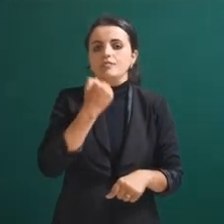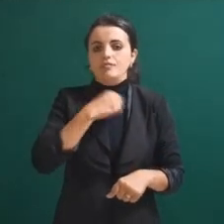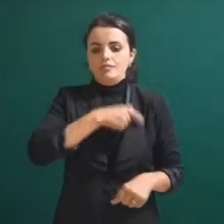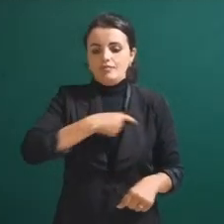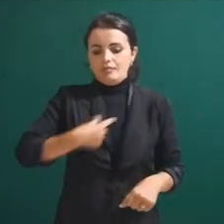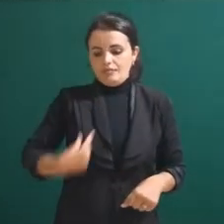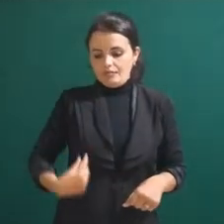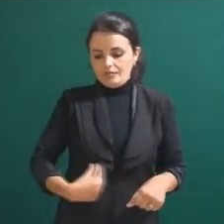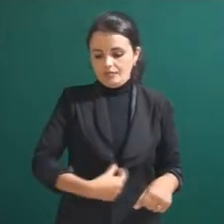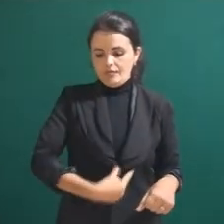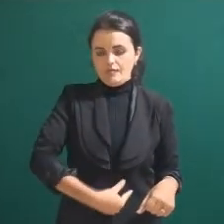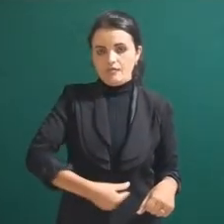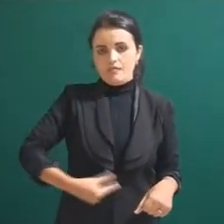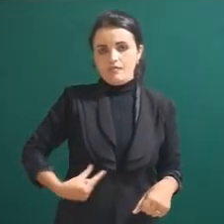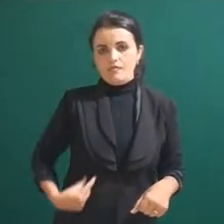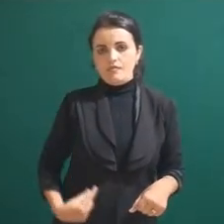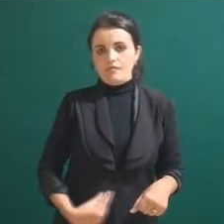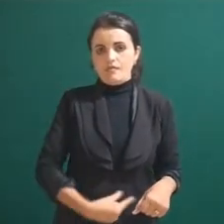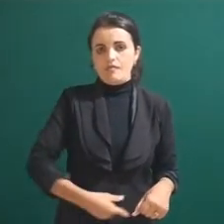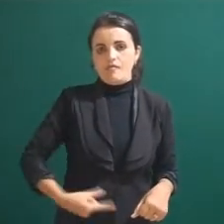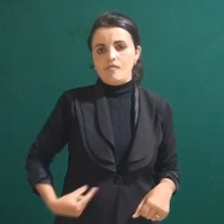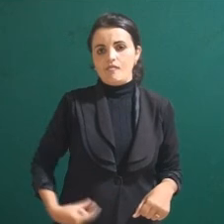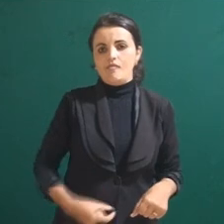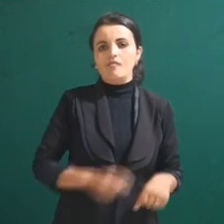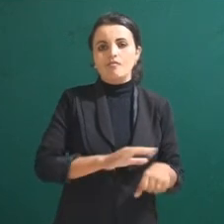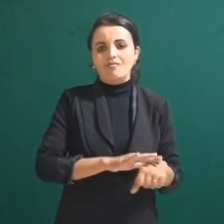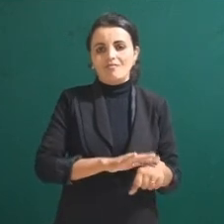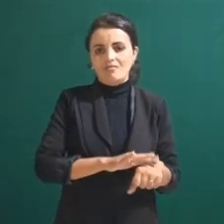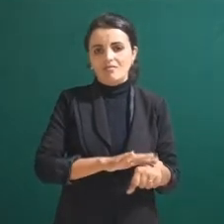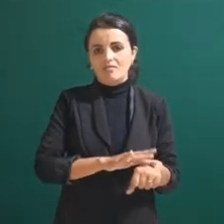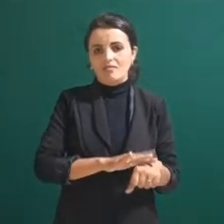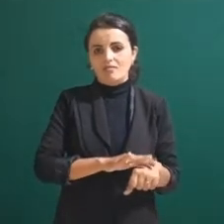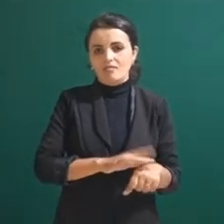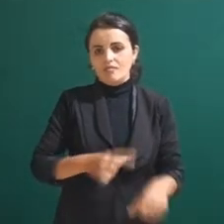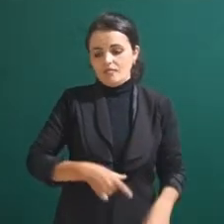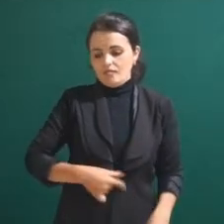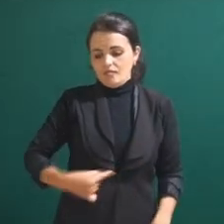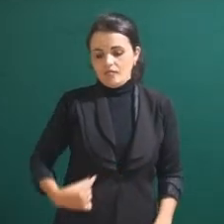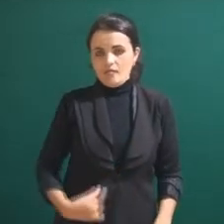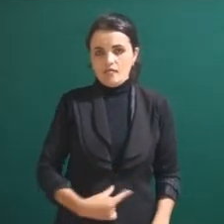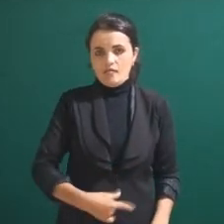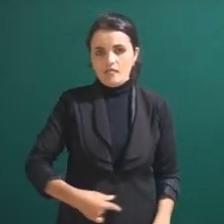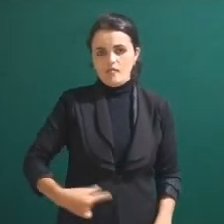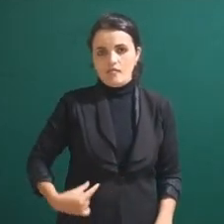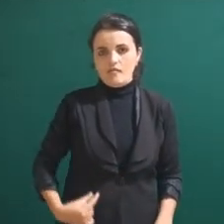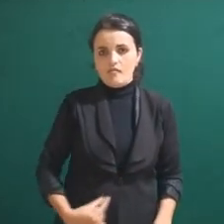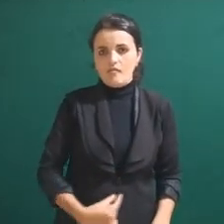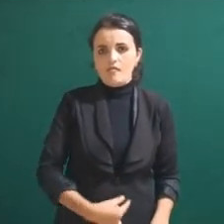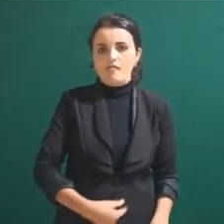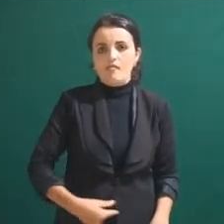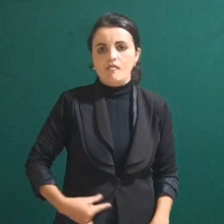uma situação do nosso corpo que é corroborada, que é formada a partir da inflamação do nosso apêndice, que é o